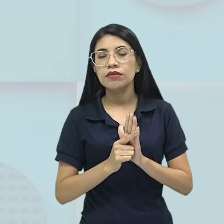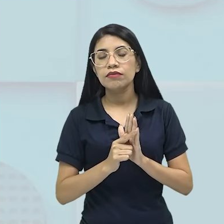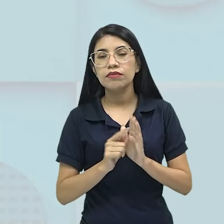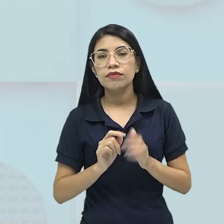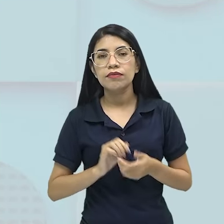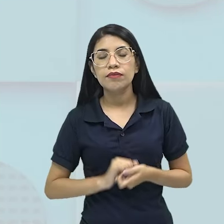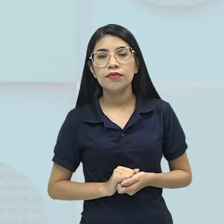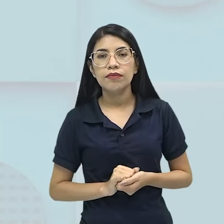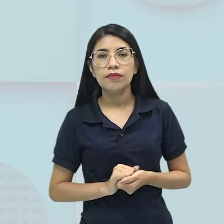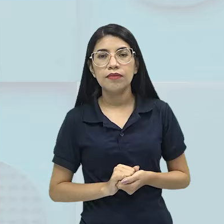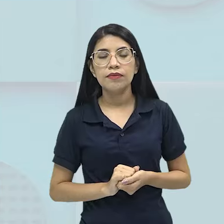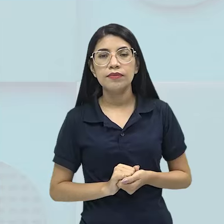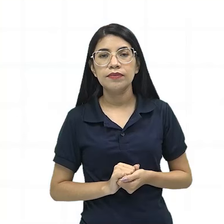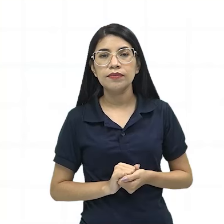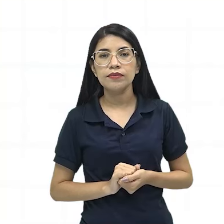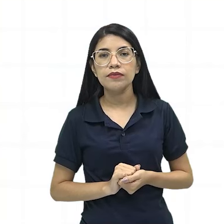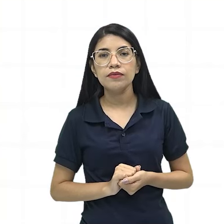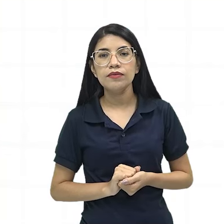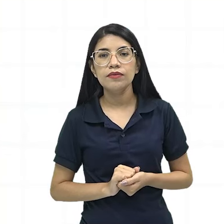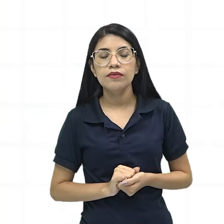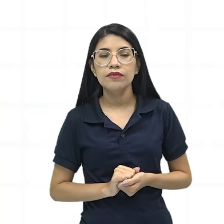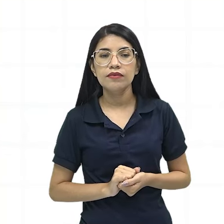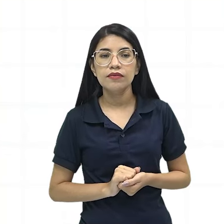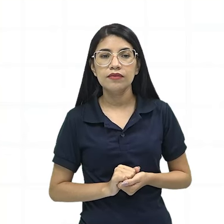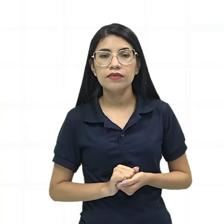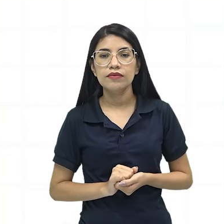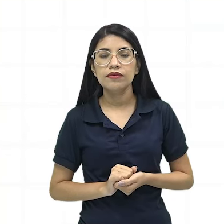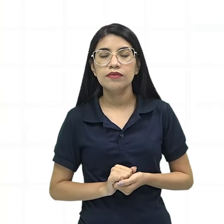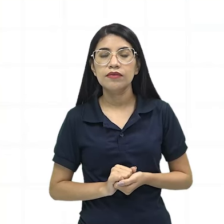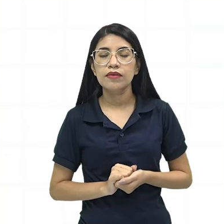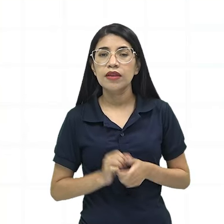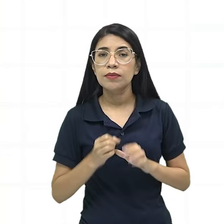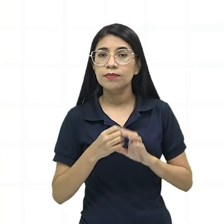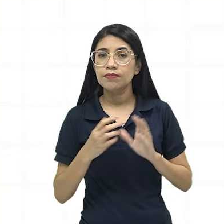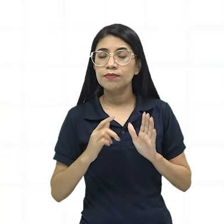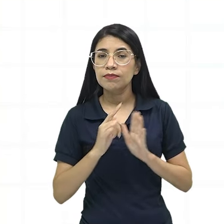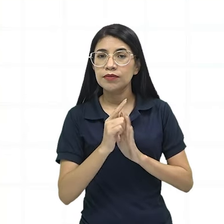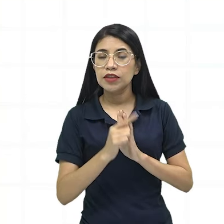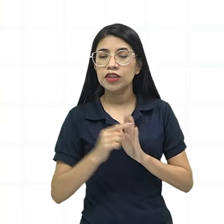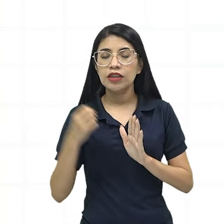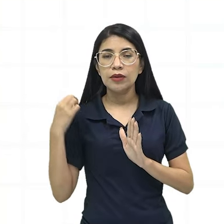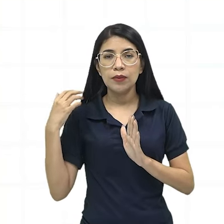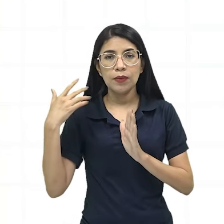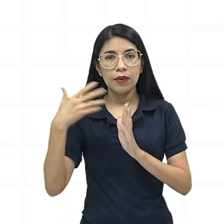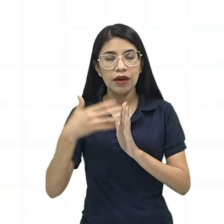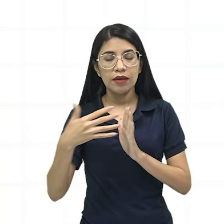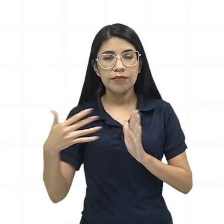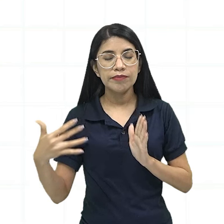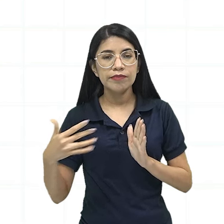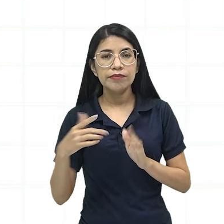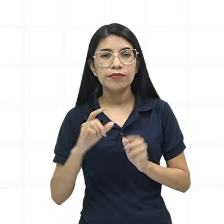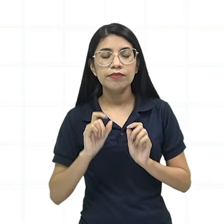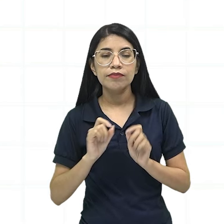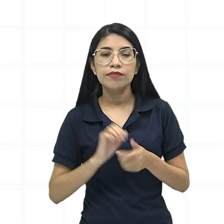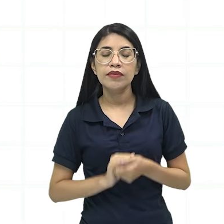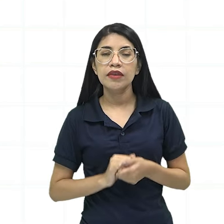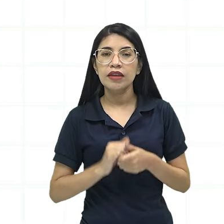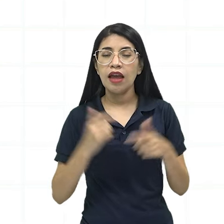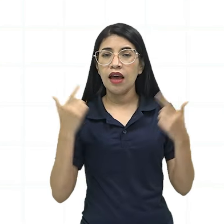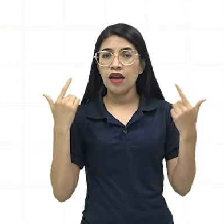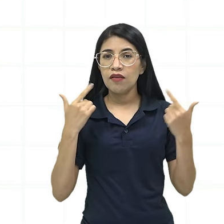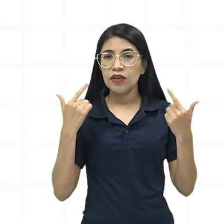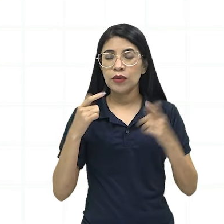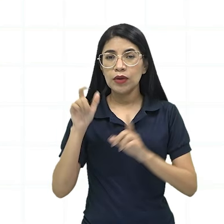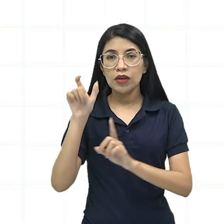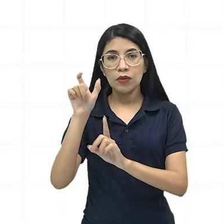do gênero épico? Vamos lá. As características do gênero épico. Você tem aí a aventura